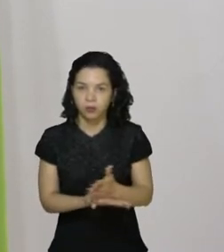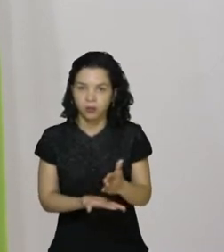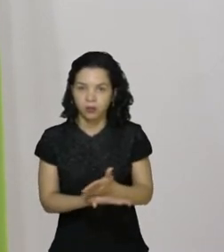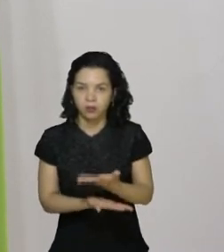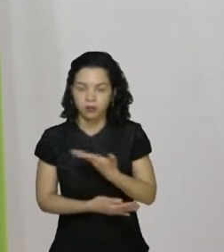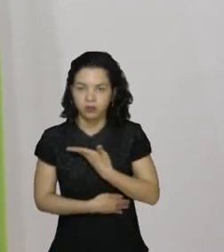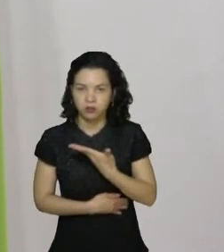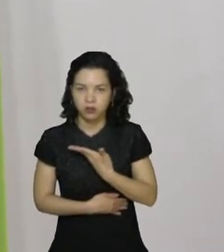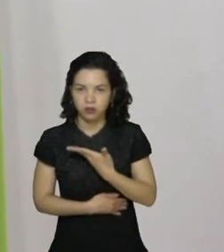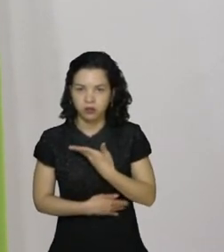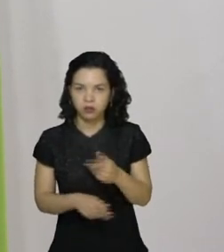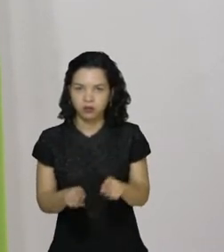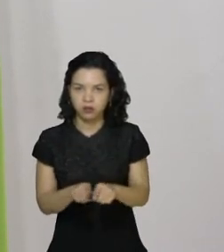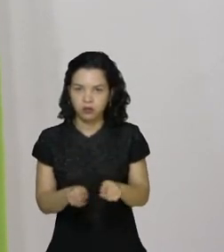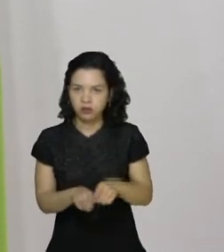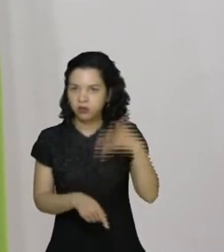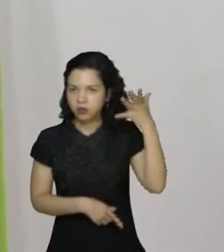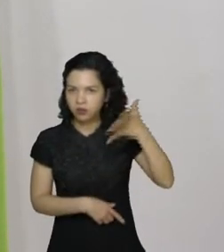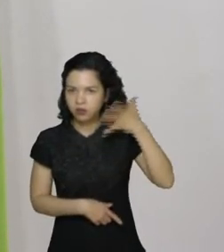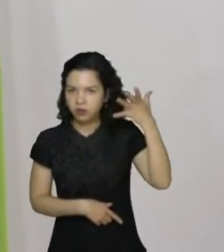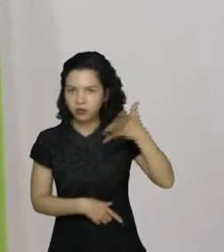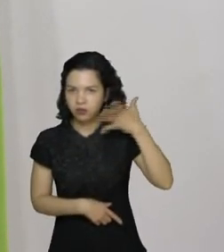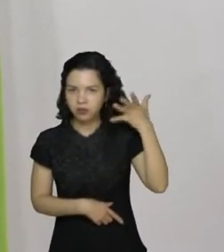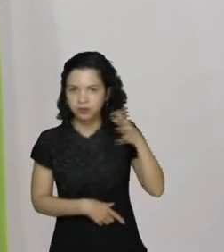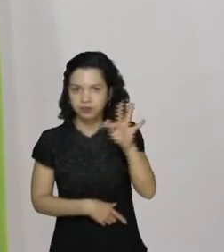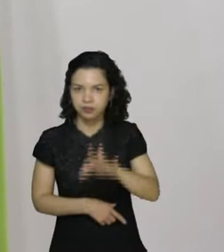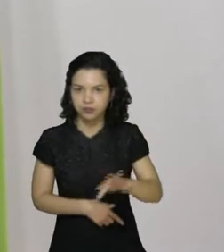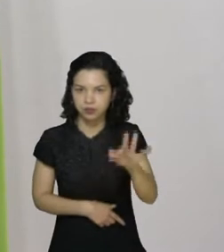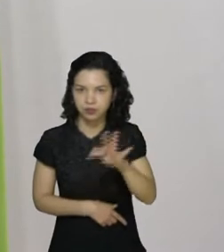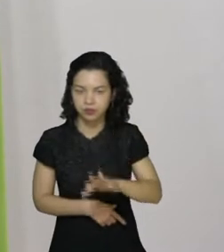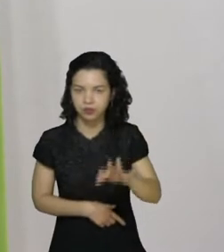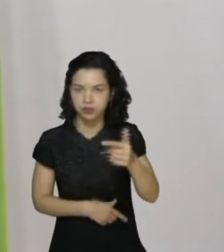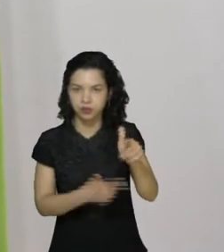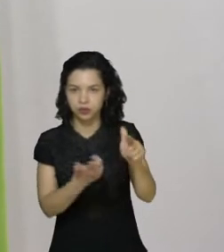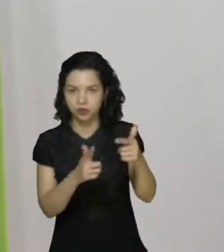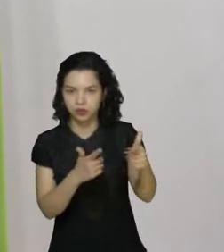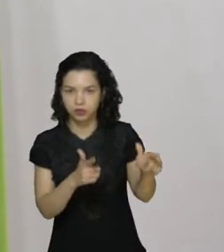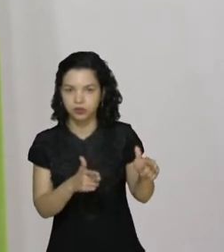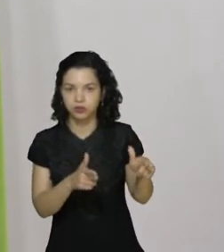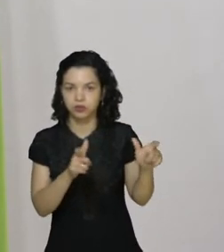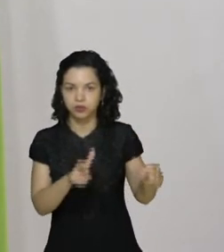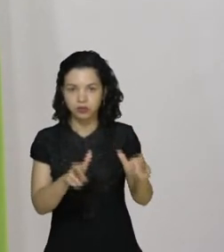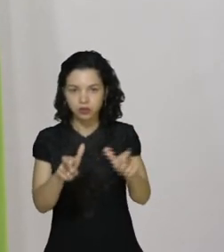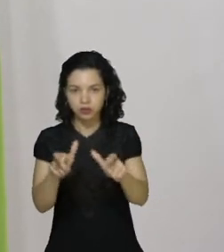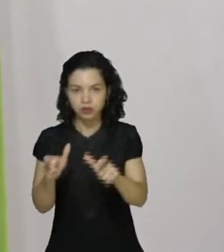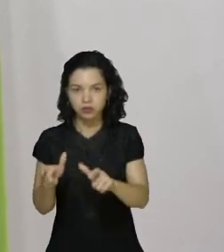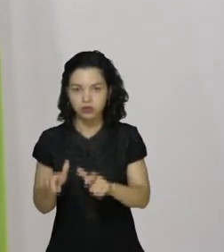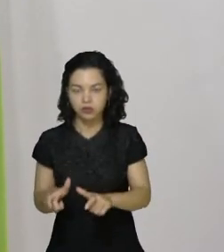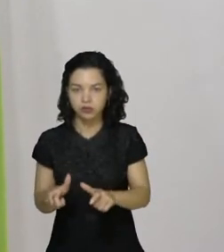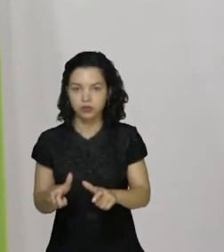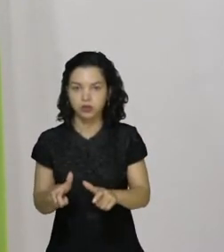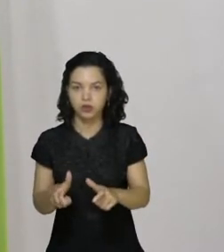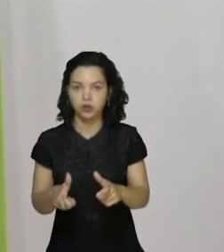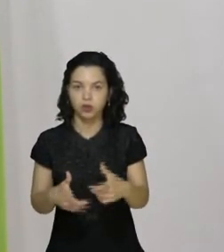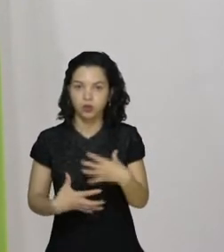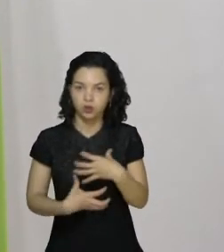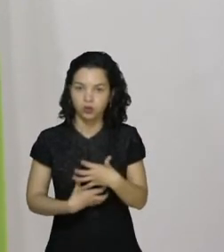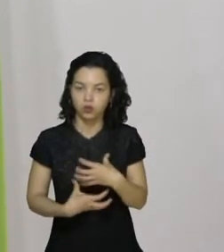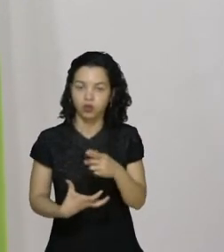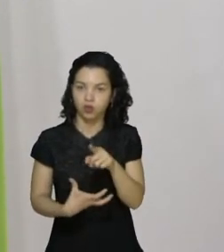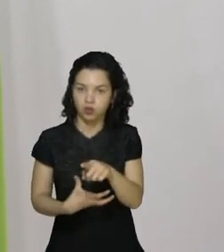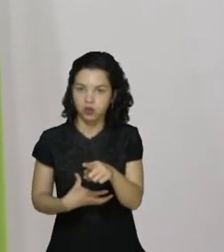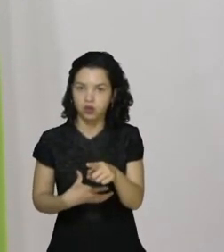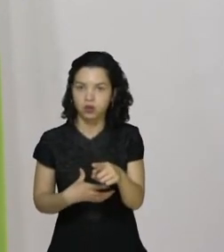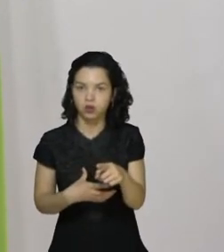colegas em palestras que faço em faculdades ou em outros locais, de que o jeito que você recebe uma